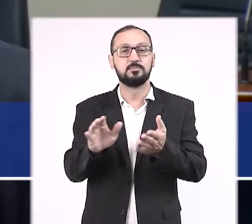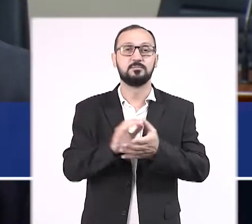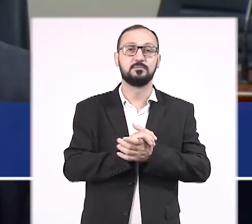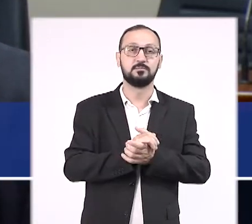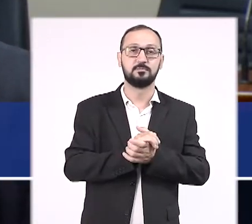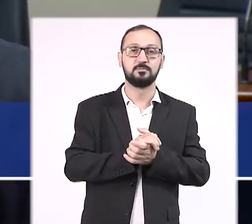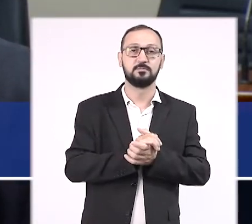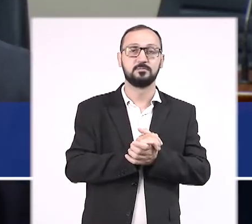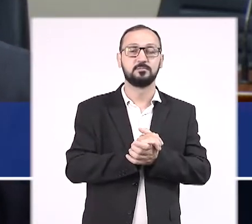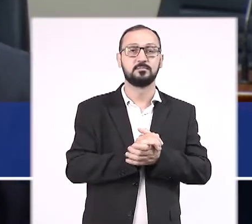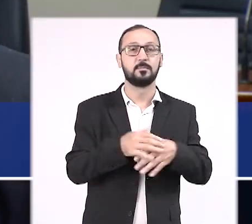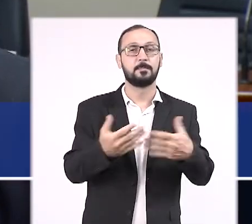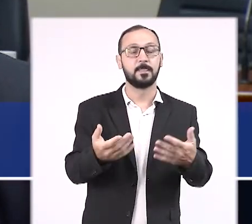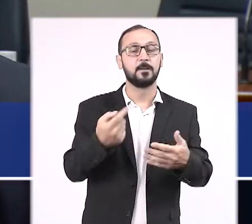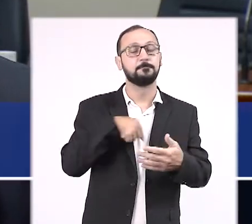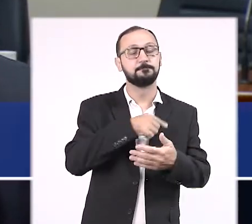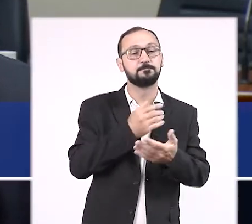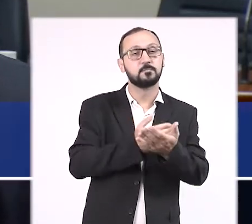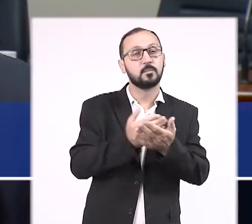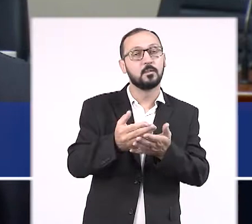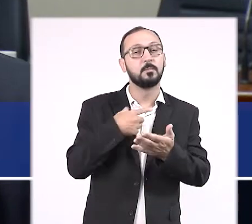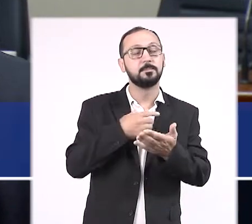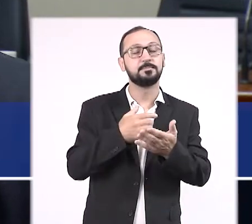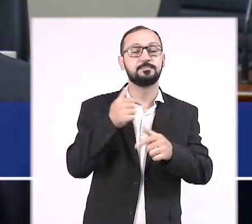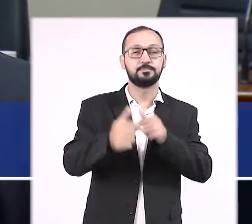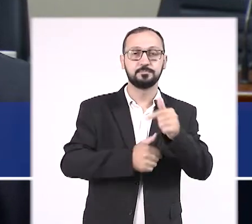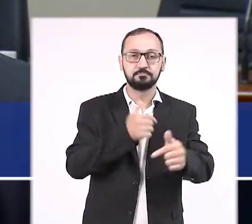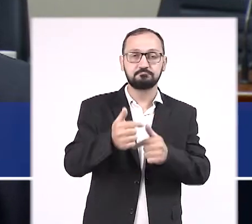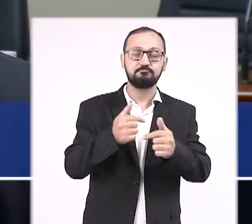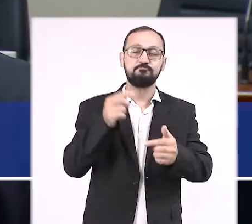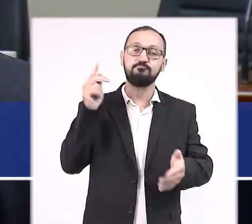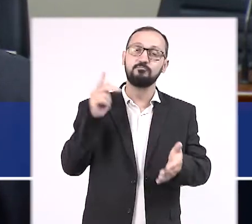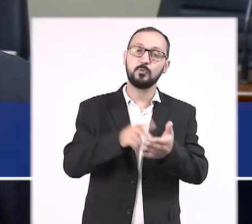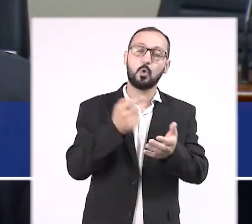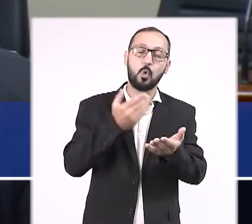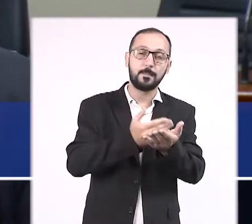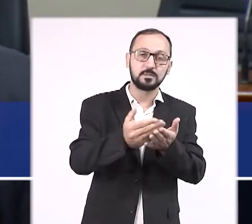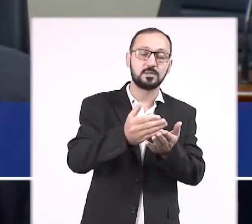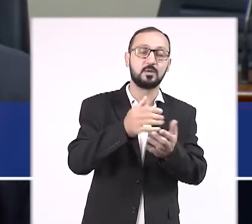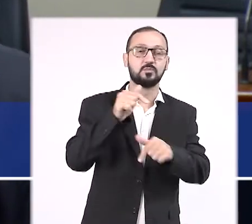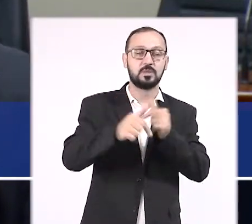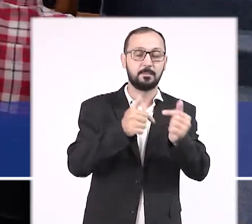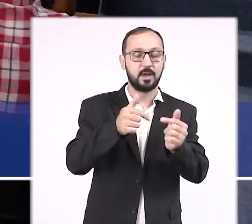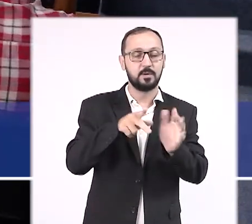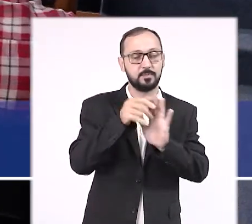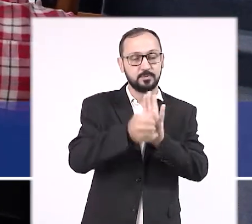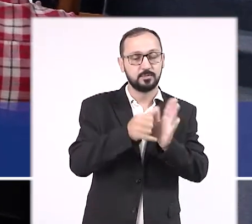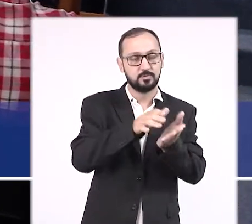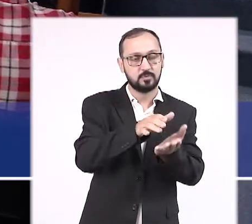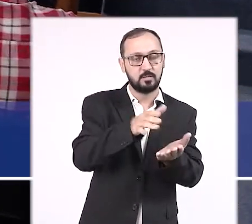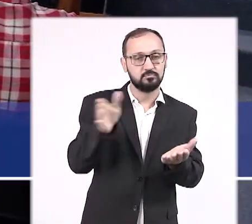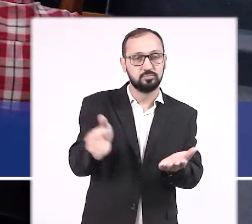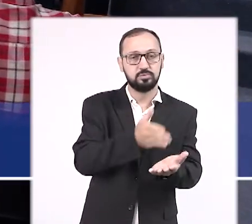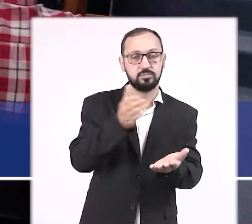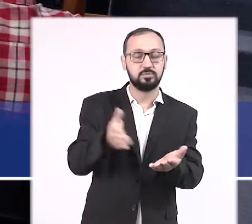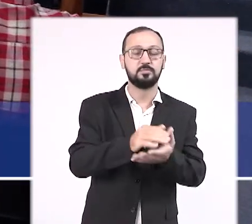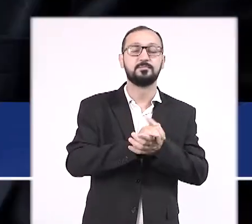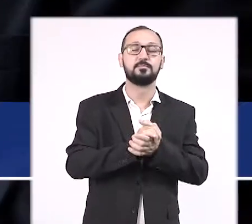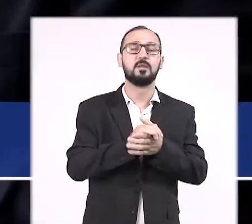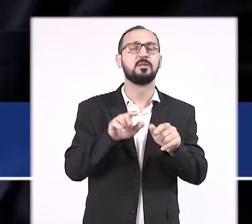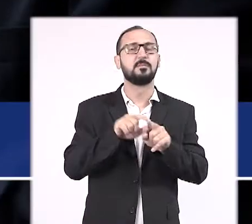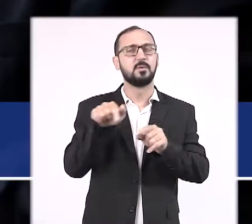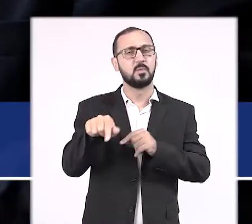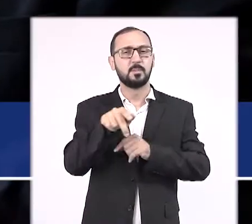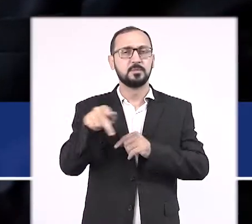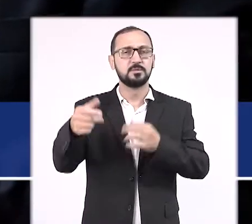e arquiva-se. Então, com isso a gente começa a dar início aos trabalhos de poder realmente tramitar os projetos. O presidente também pontuou